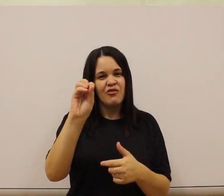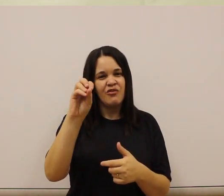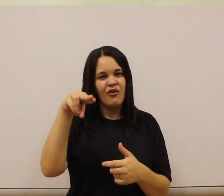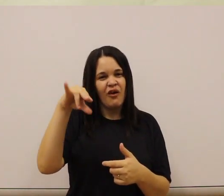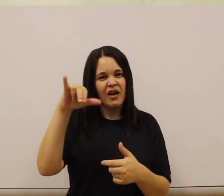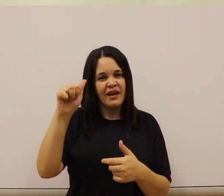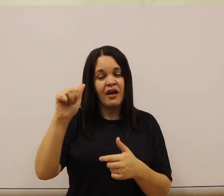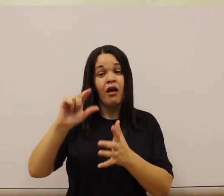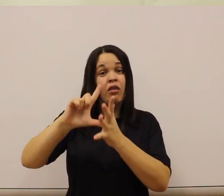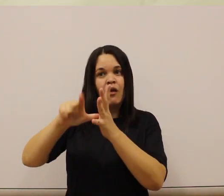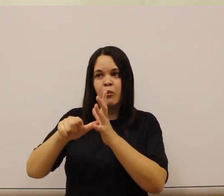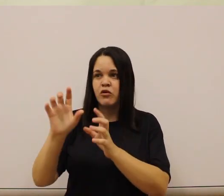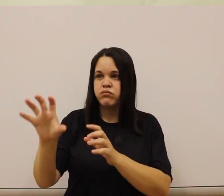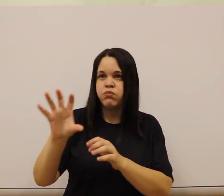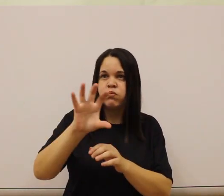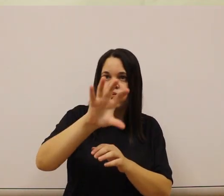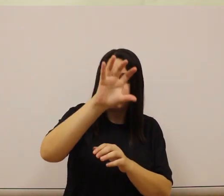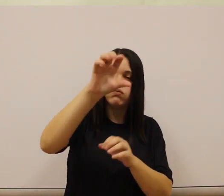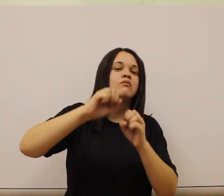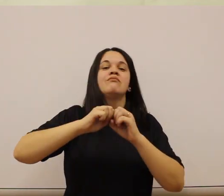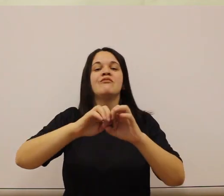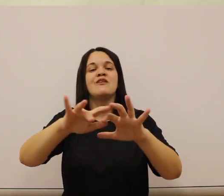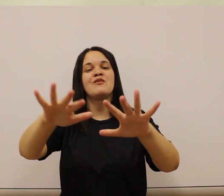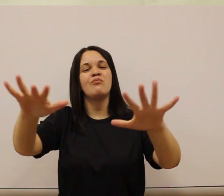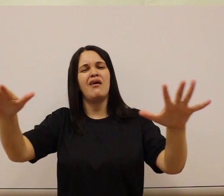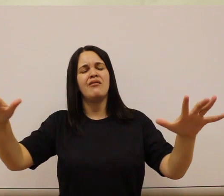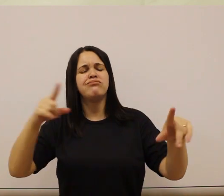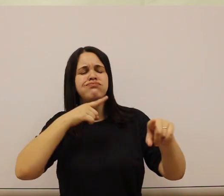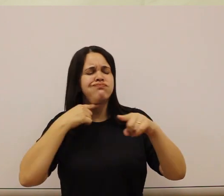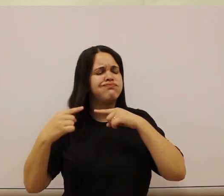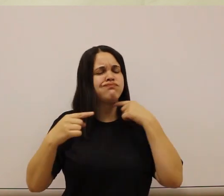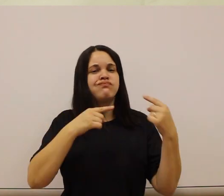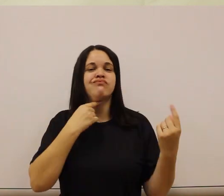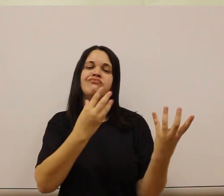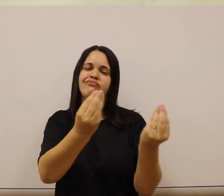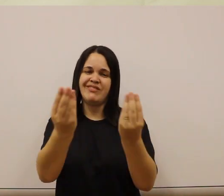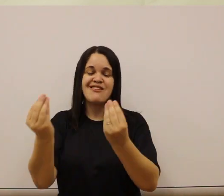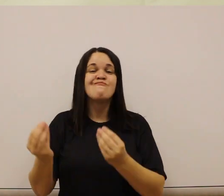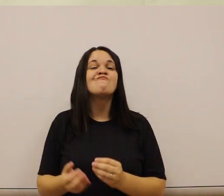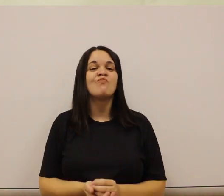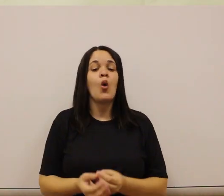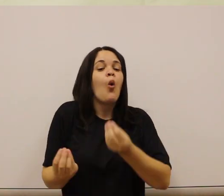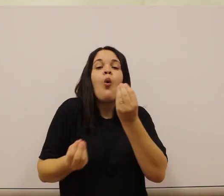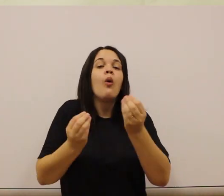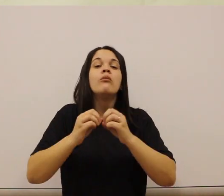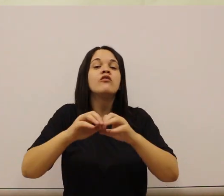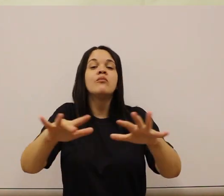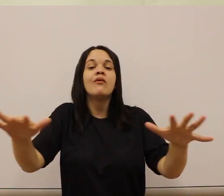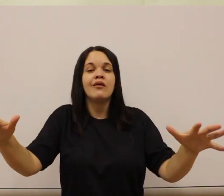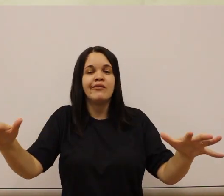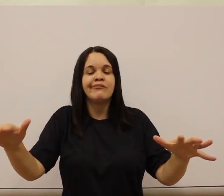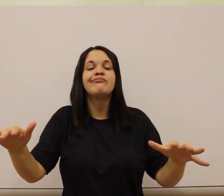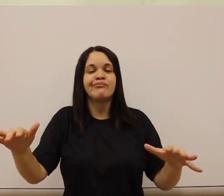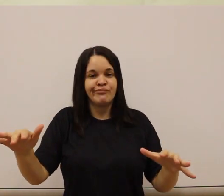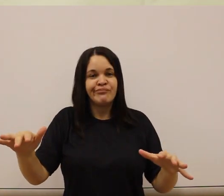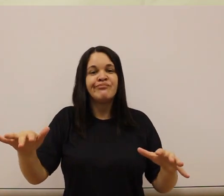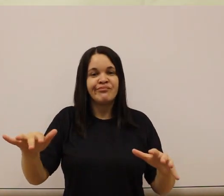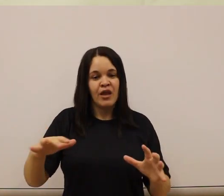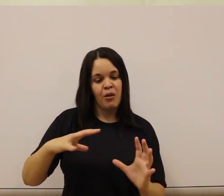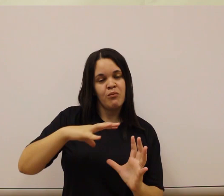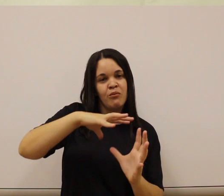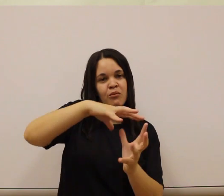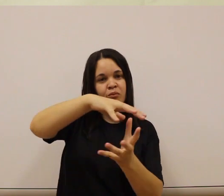estados e onde ocorreram vários óbitos. E ela se espalhou também devido a esse início da